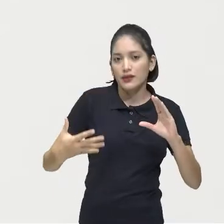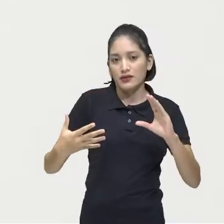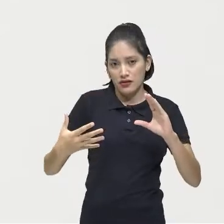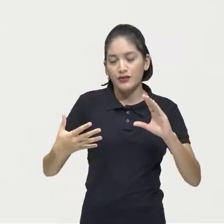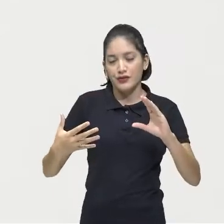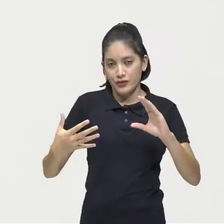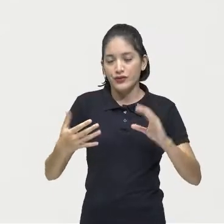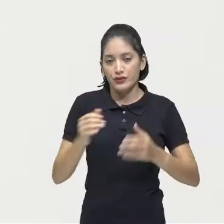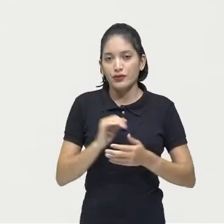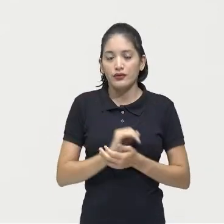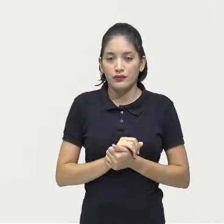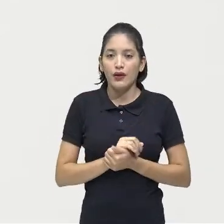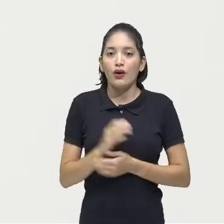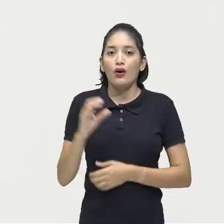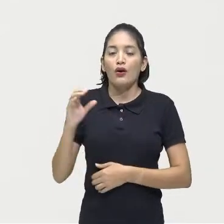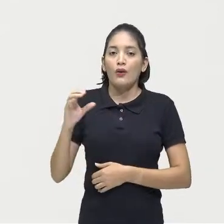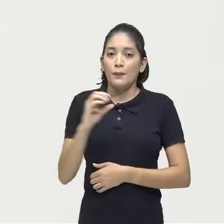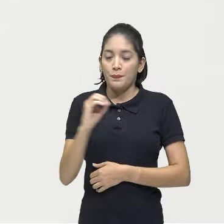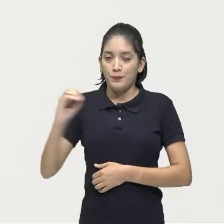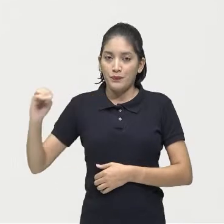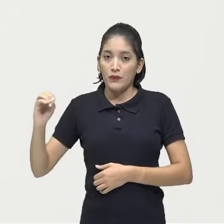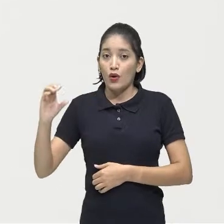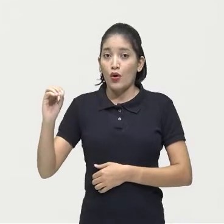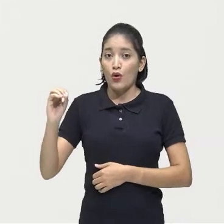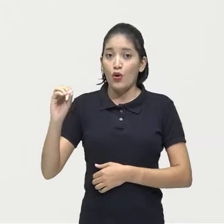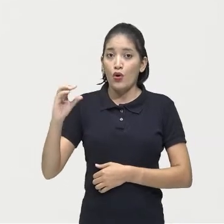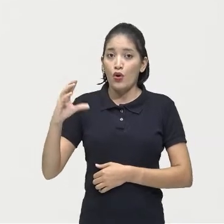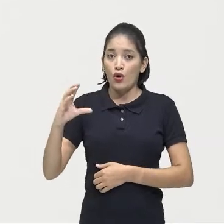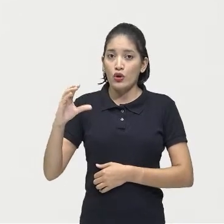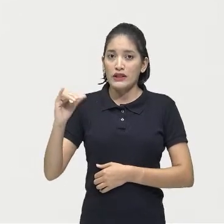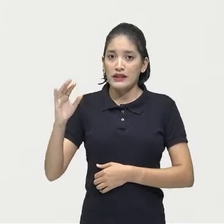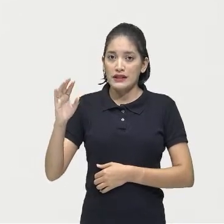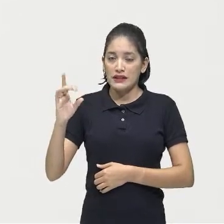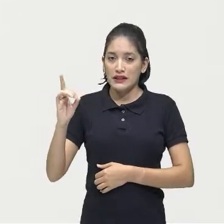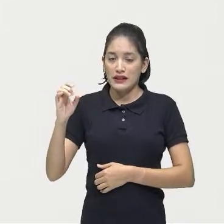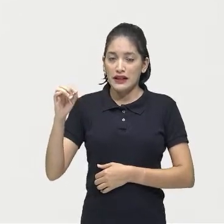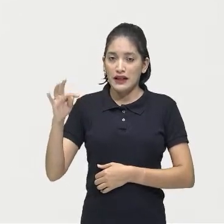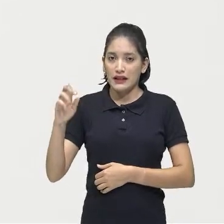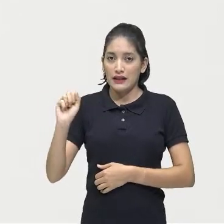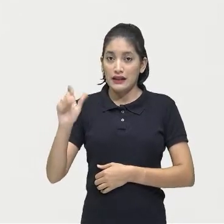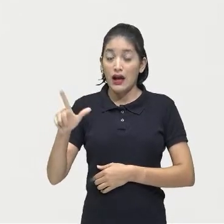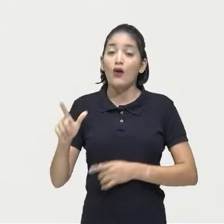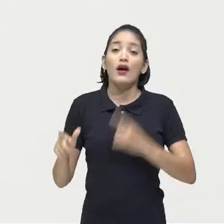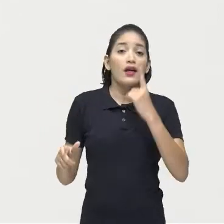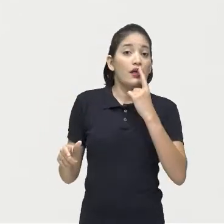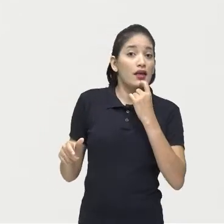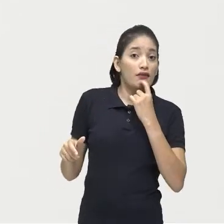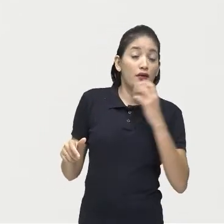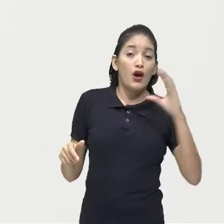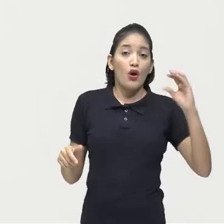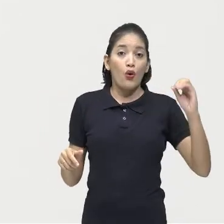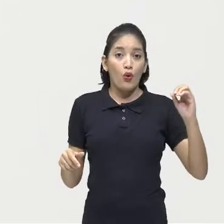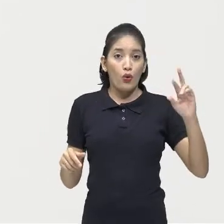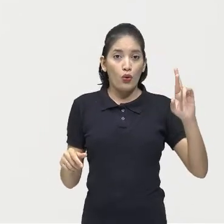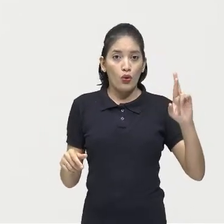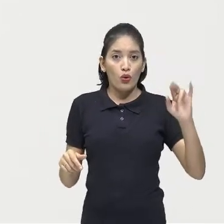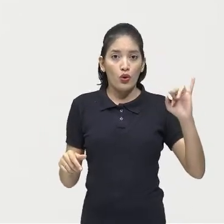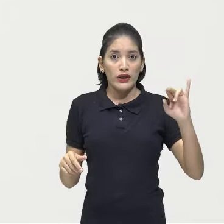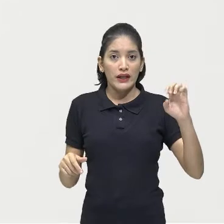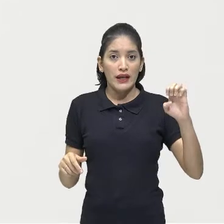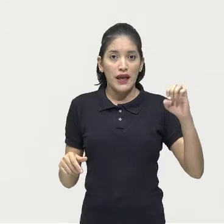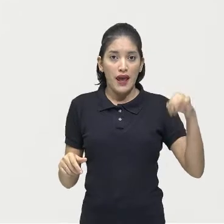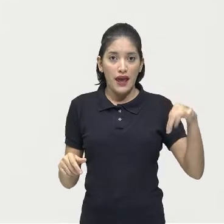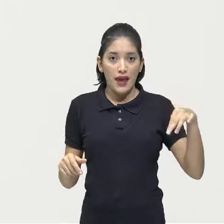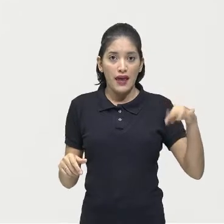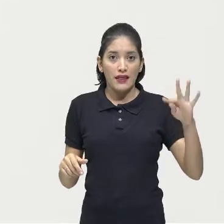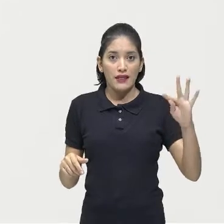pode classificar como Europa Ocidental, e de vermelho a Europa Oriental. E por que, gente?